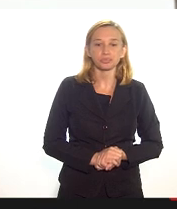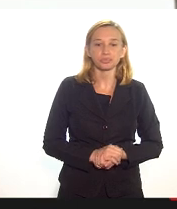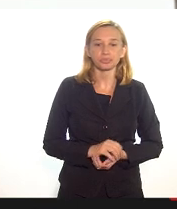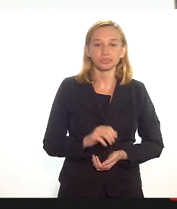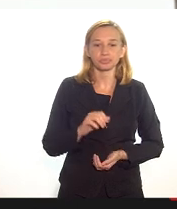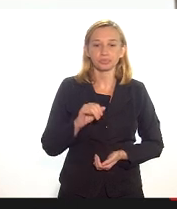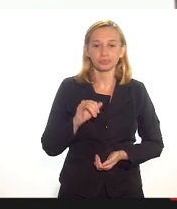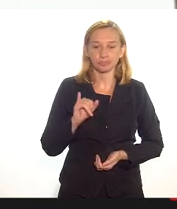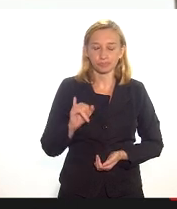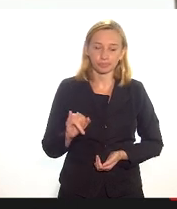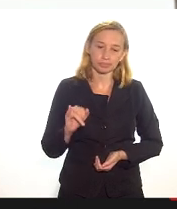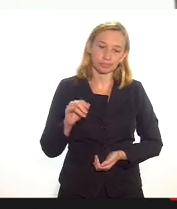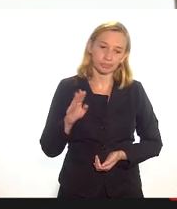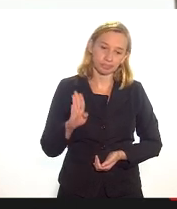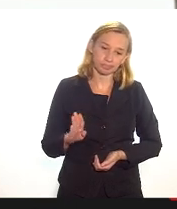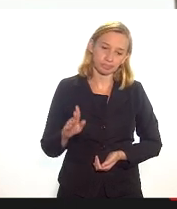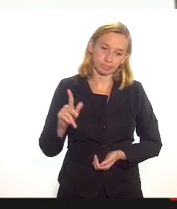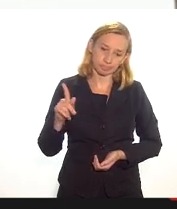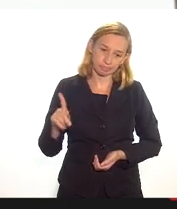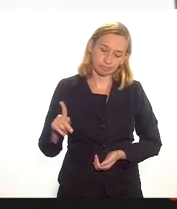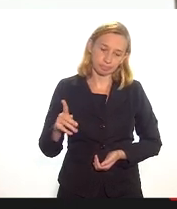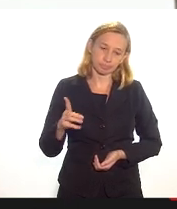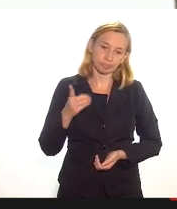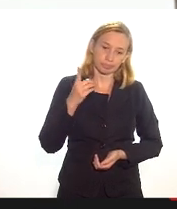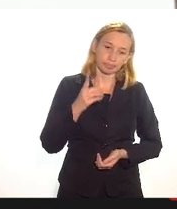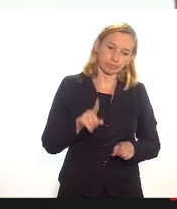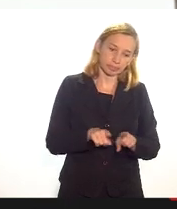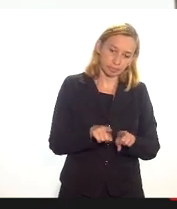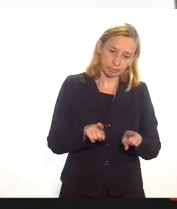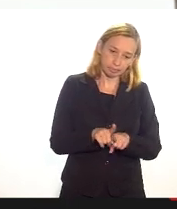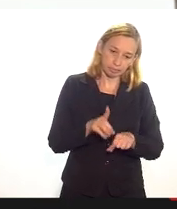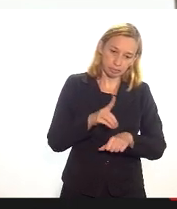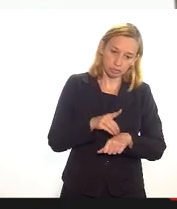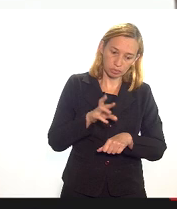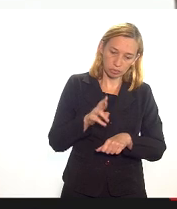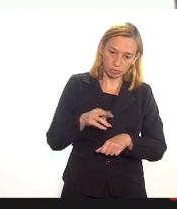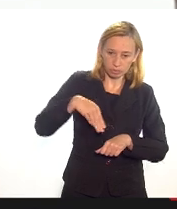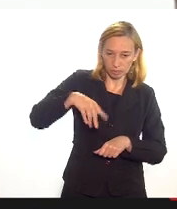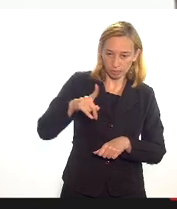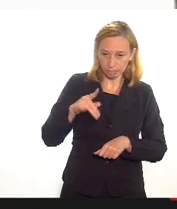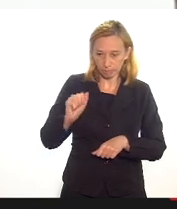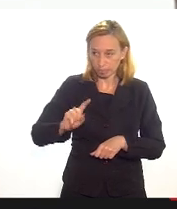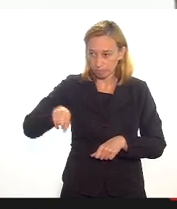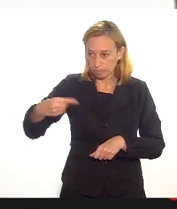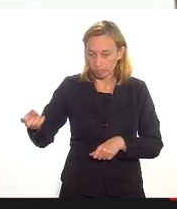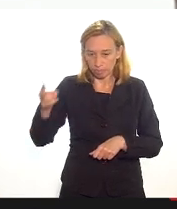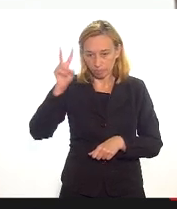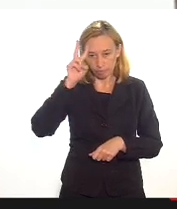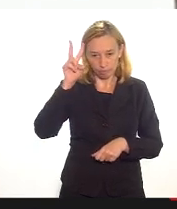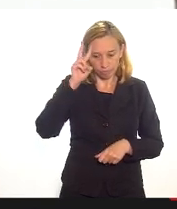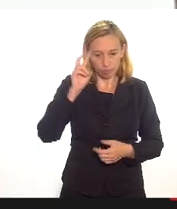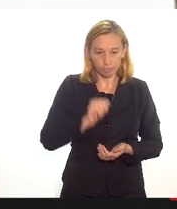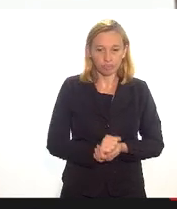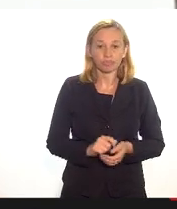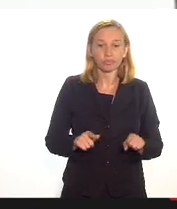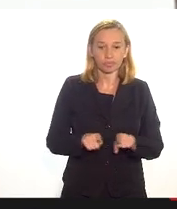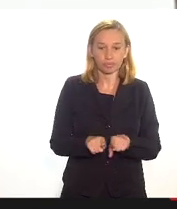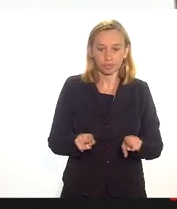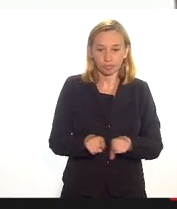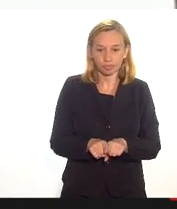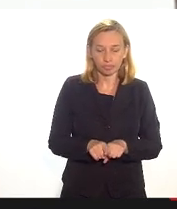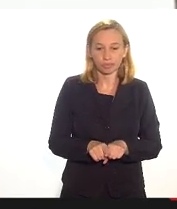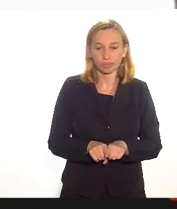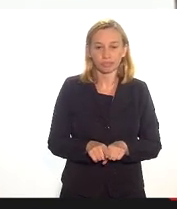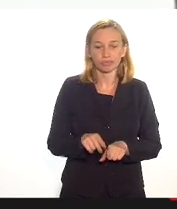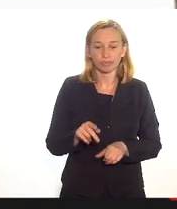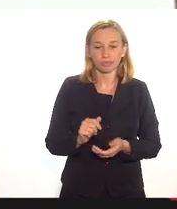IBP e a doutora Magda poderiam, na próxima segunda-feira, também fazer as